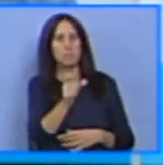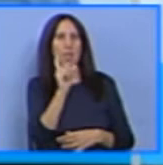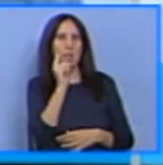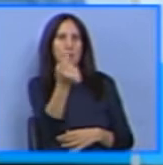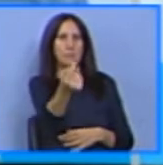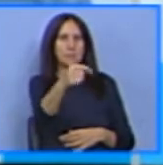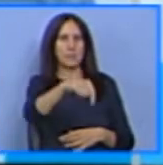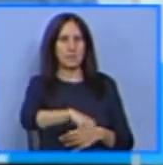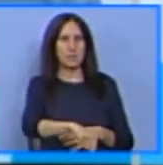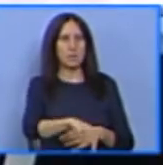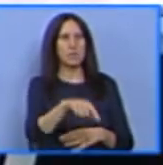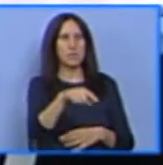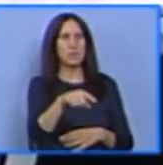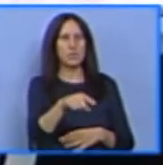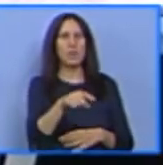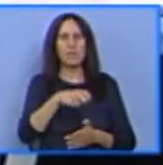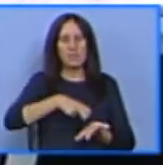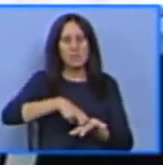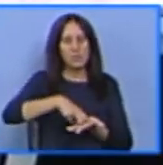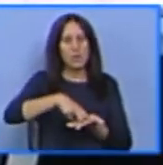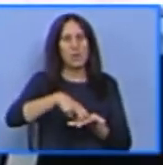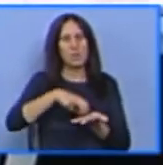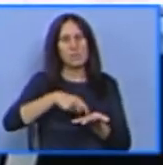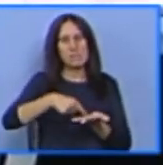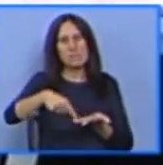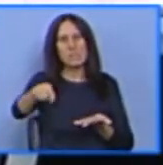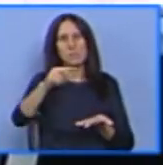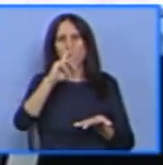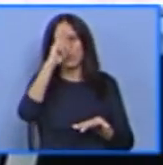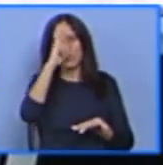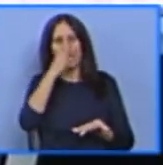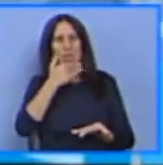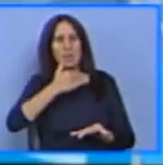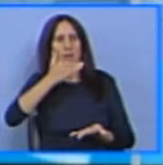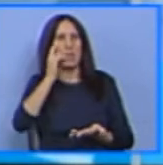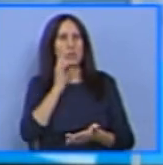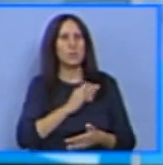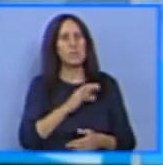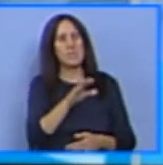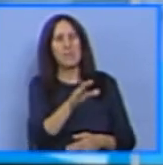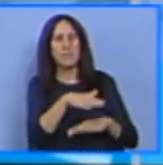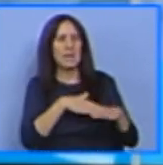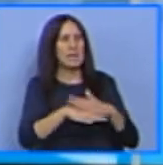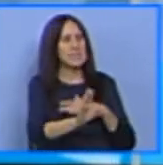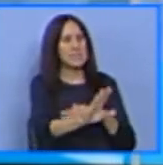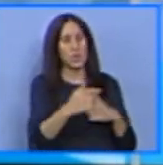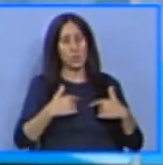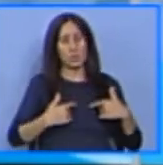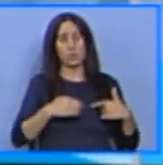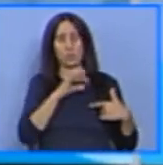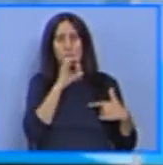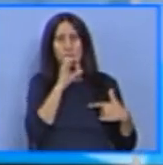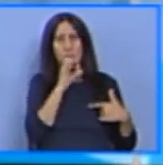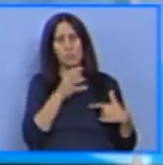peregrina que estava, digamos, a fazer aquele percurso de joelhos, com grande esforço, uma senhora já de idade: olha, não faça isso, eu sou bispo, eu posso